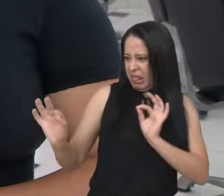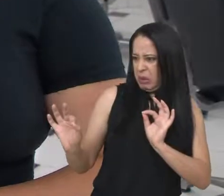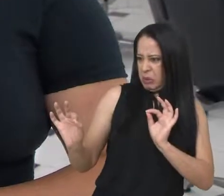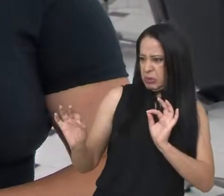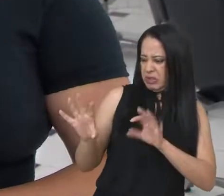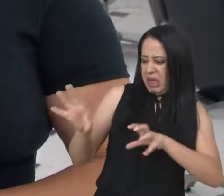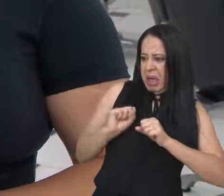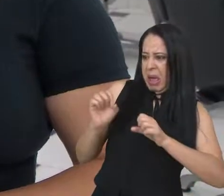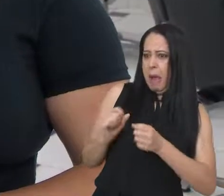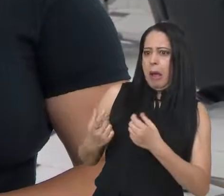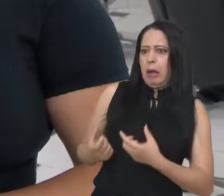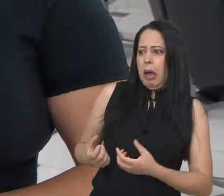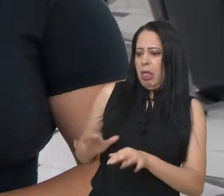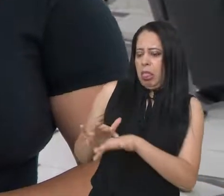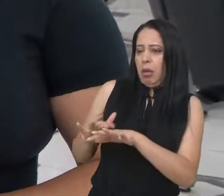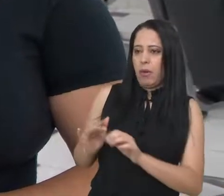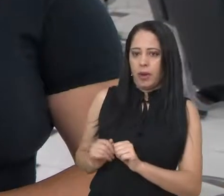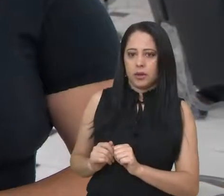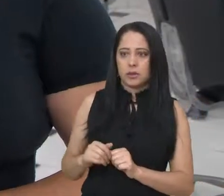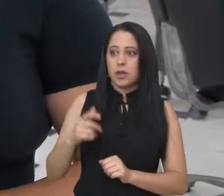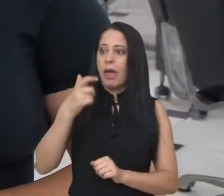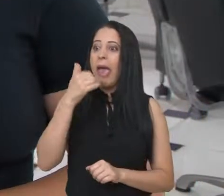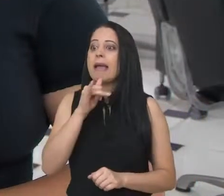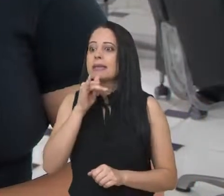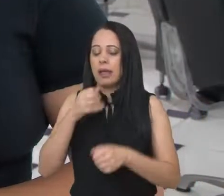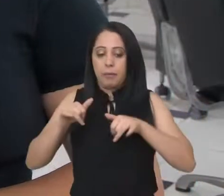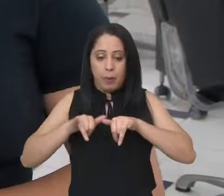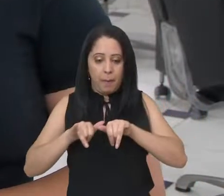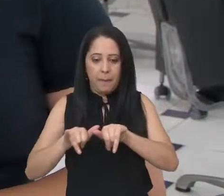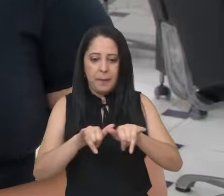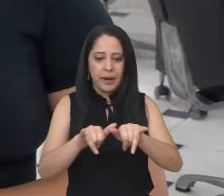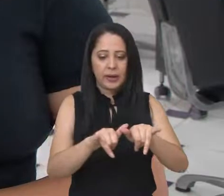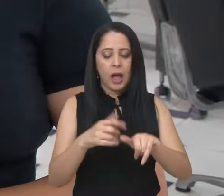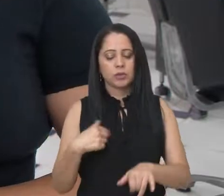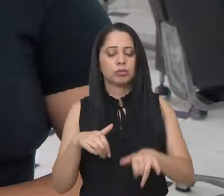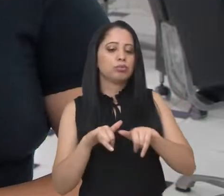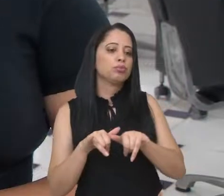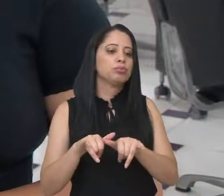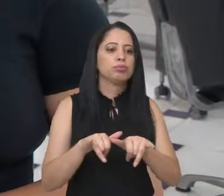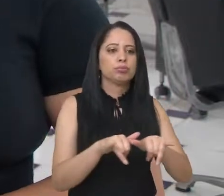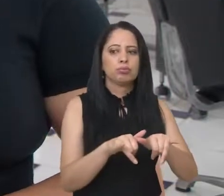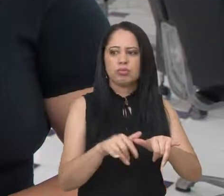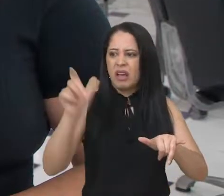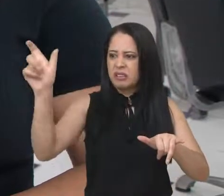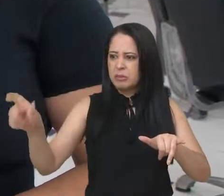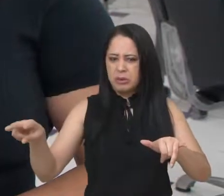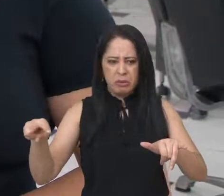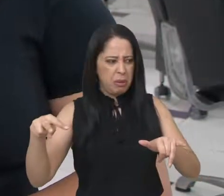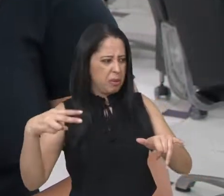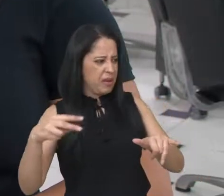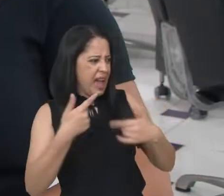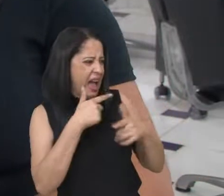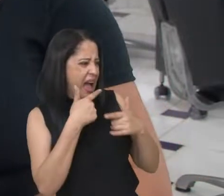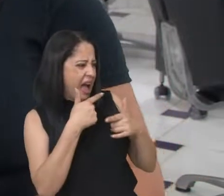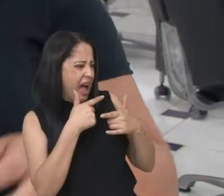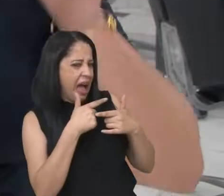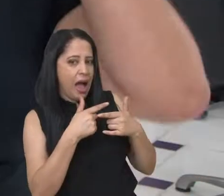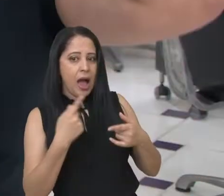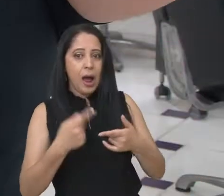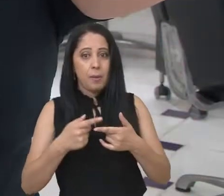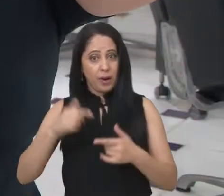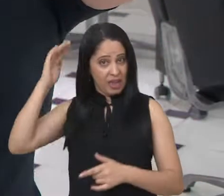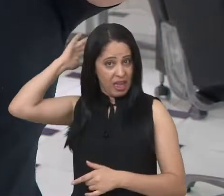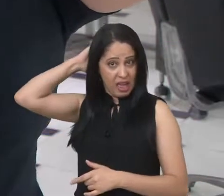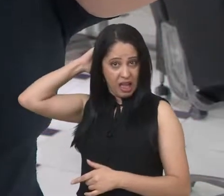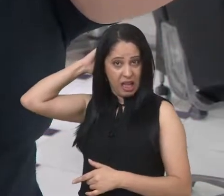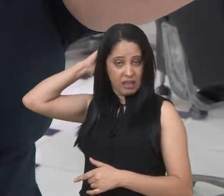perto dela não, que você vai pegar. Eu ia no mercado com a minha mãe, as meninas começavam a dar risada, porque atrás